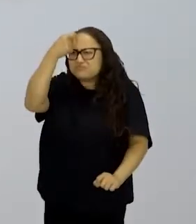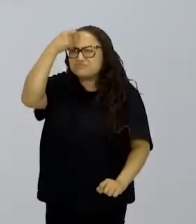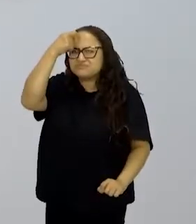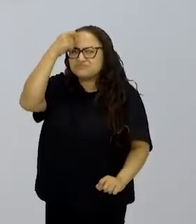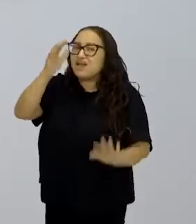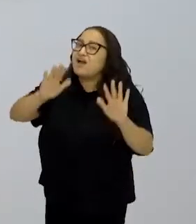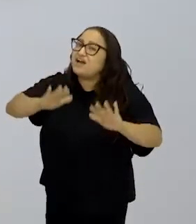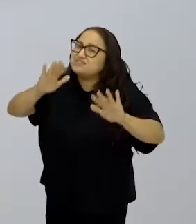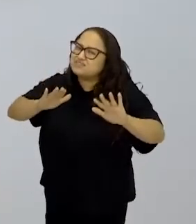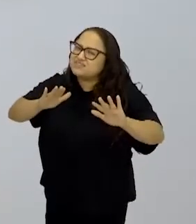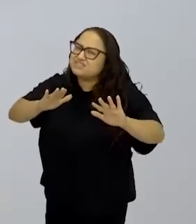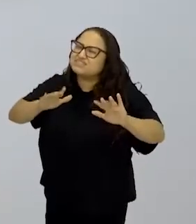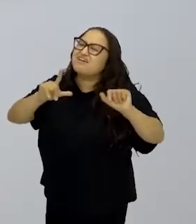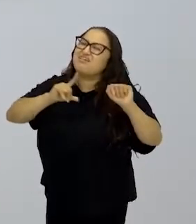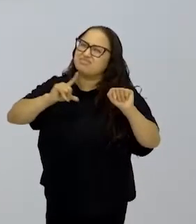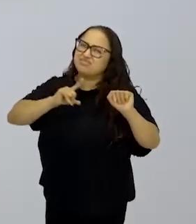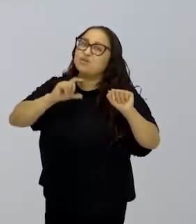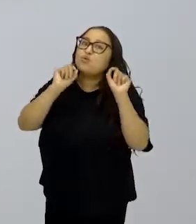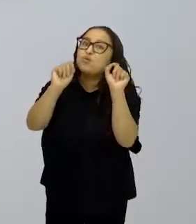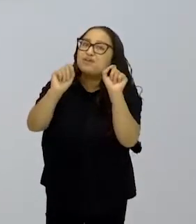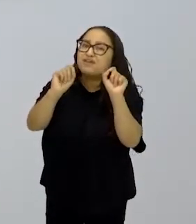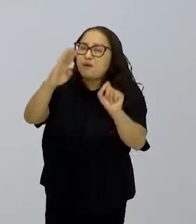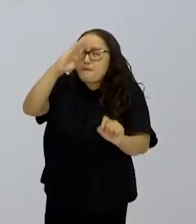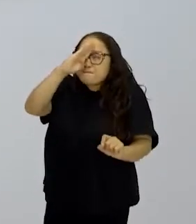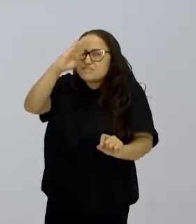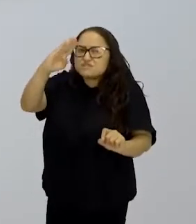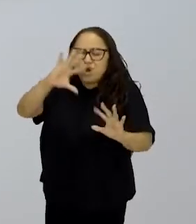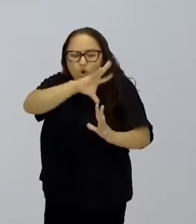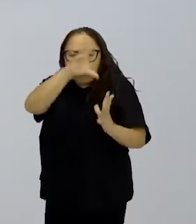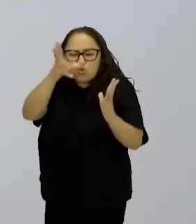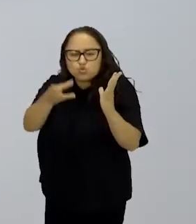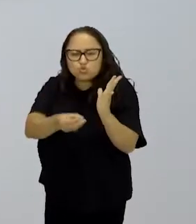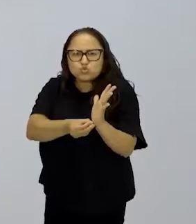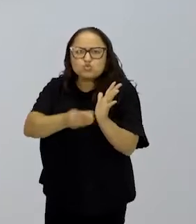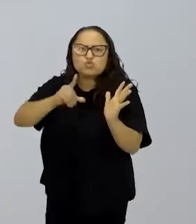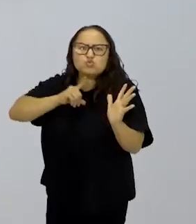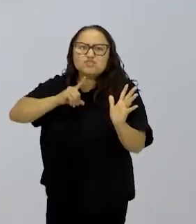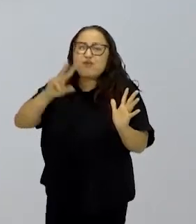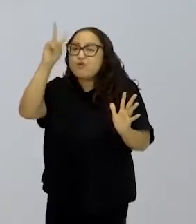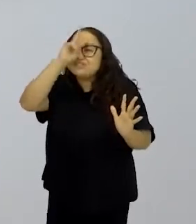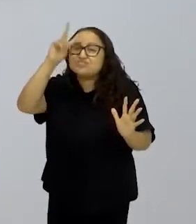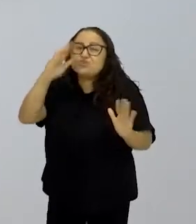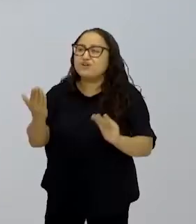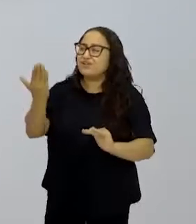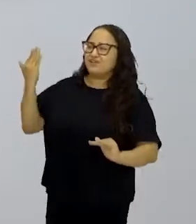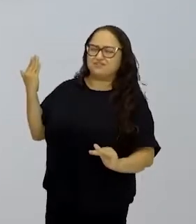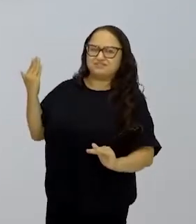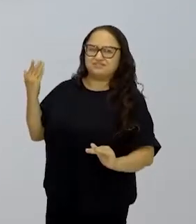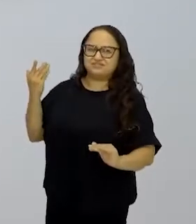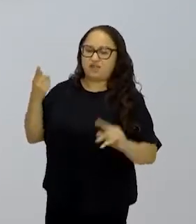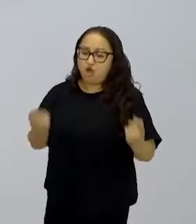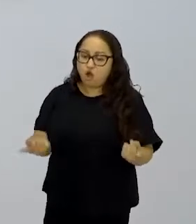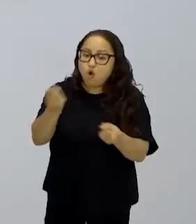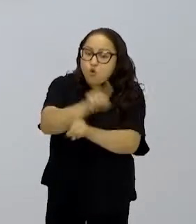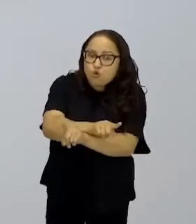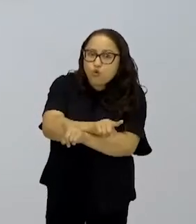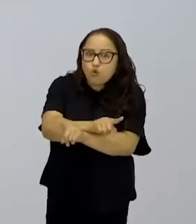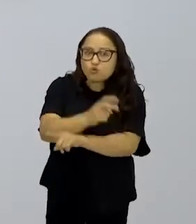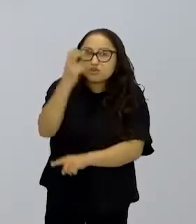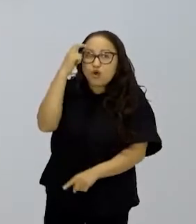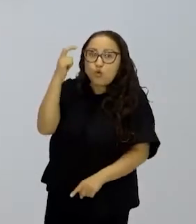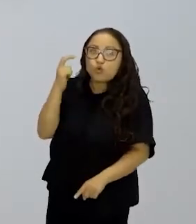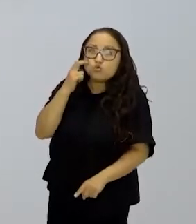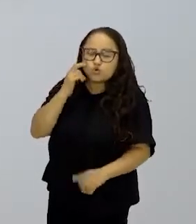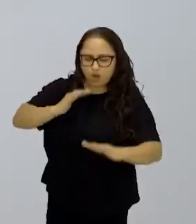escolhas conscientes passam pelo princípio que tudo é construção histórica. A contracultura é esse movimento que